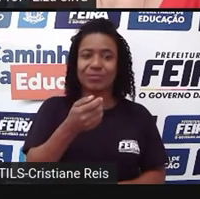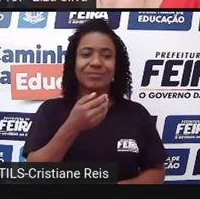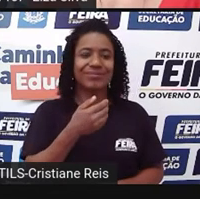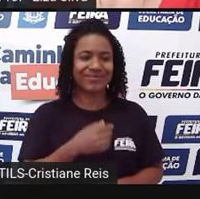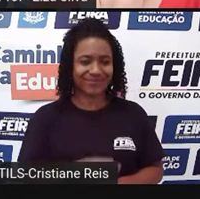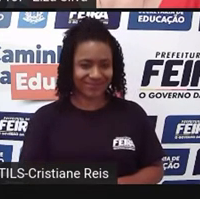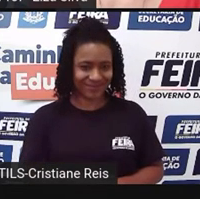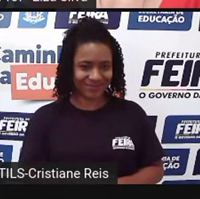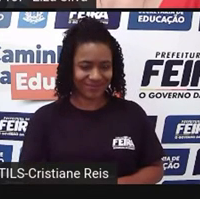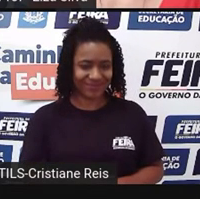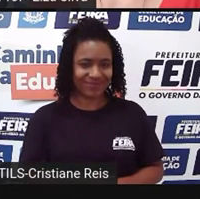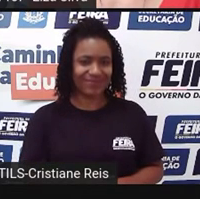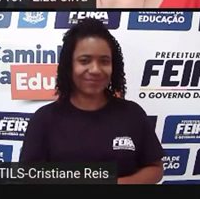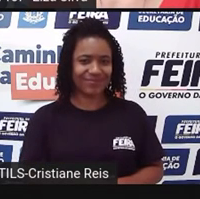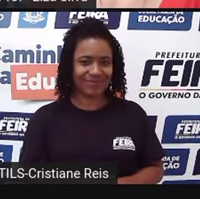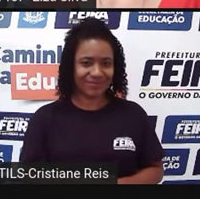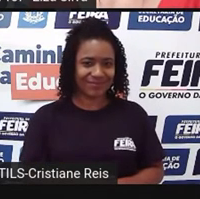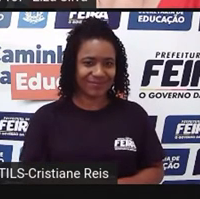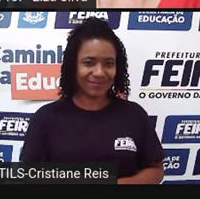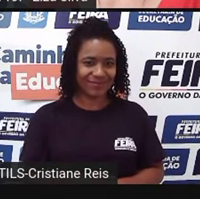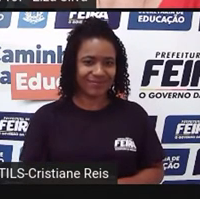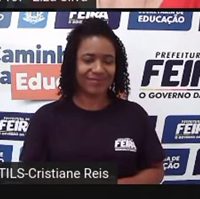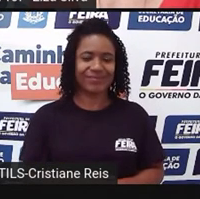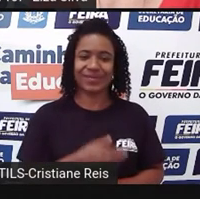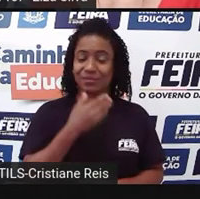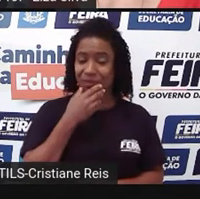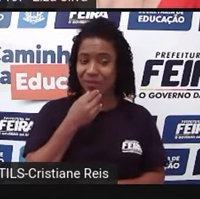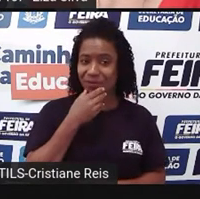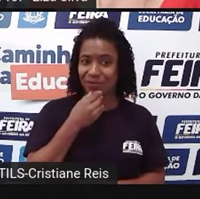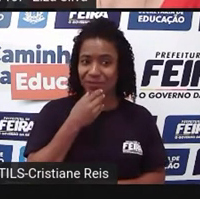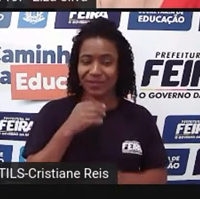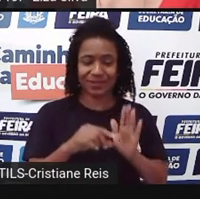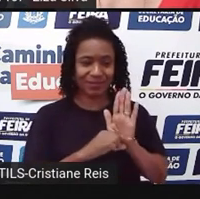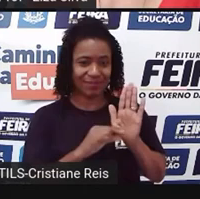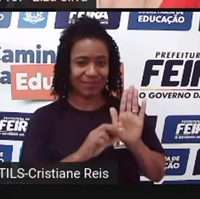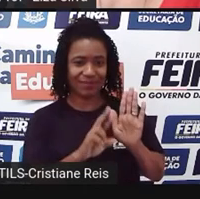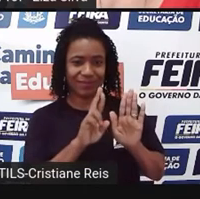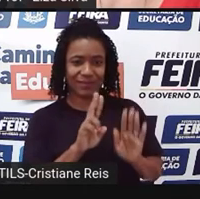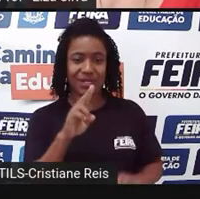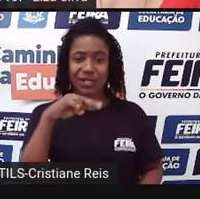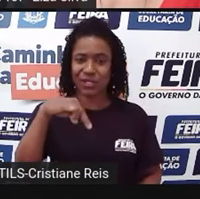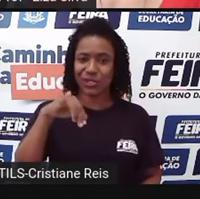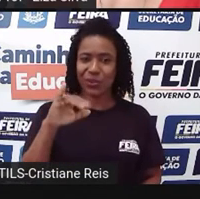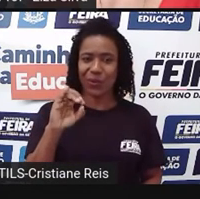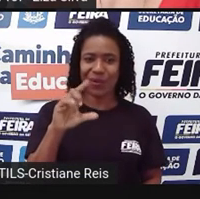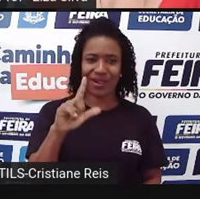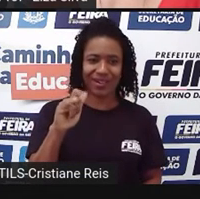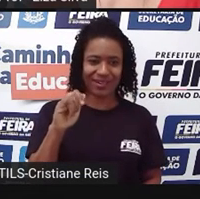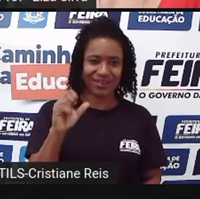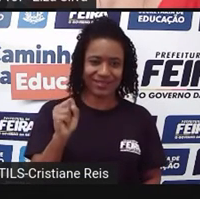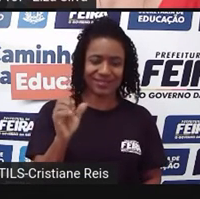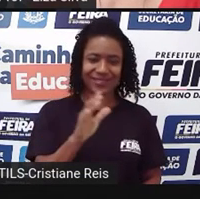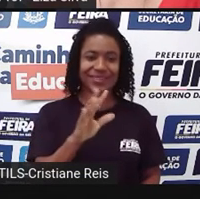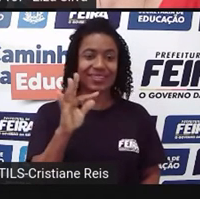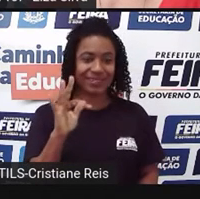contra multicam terror Nikola Tesla cola o Nikola Tesla Ok